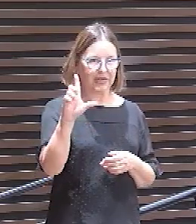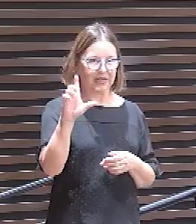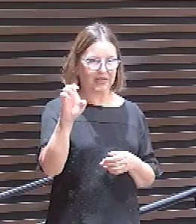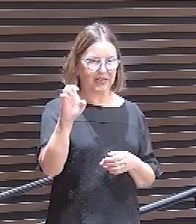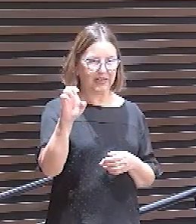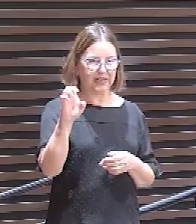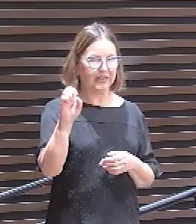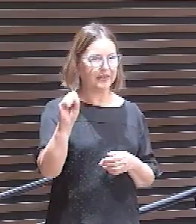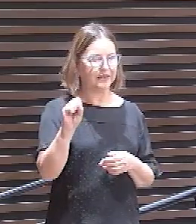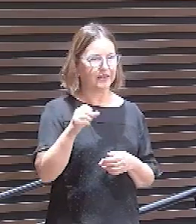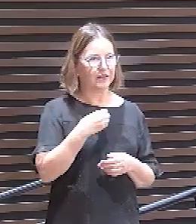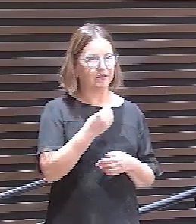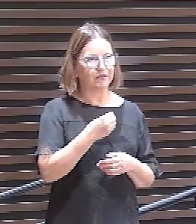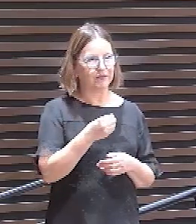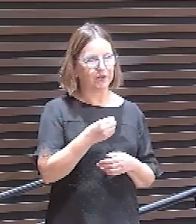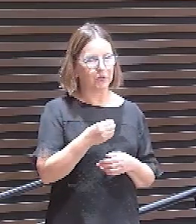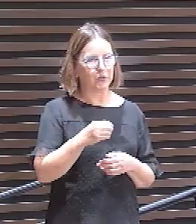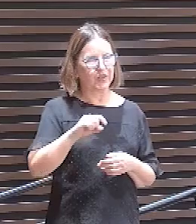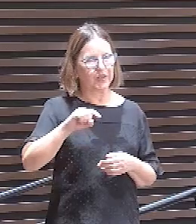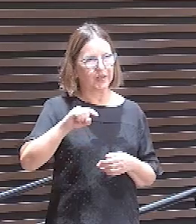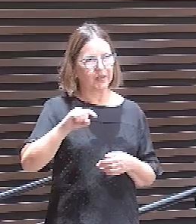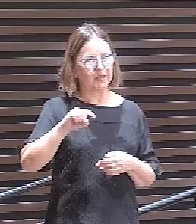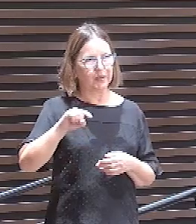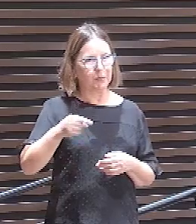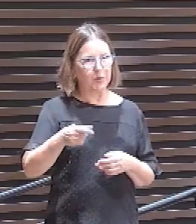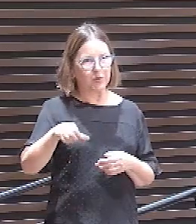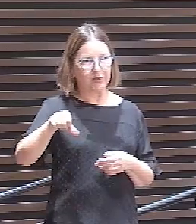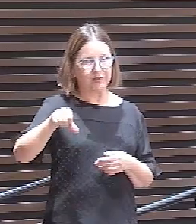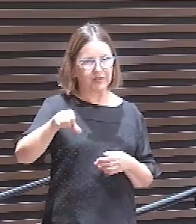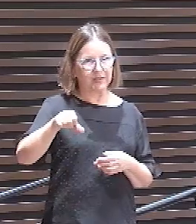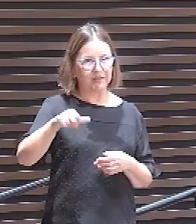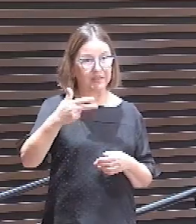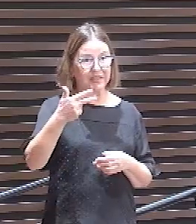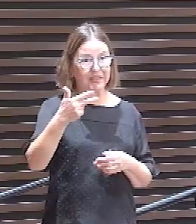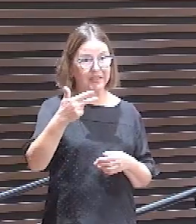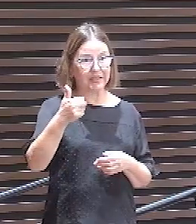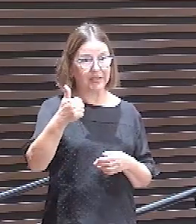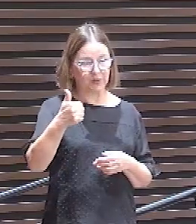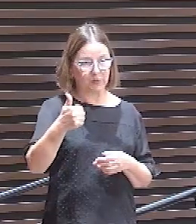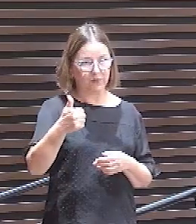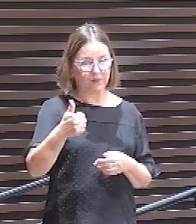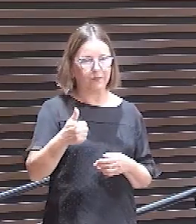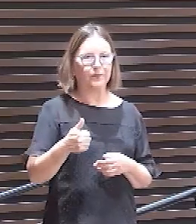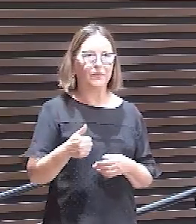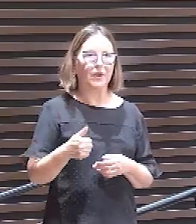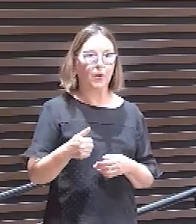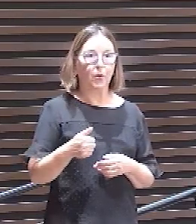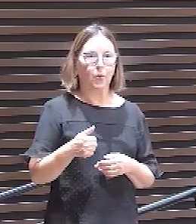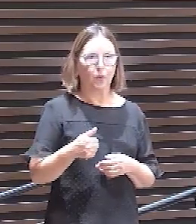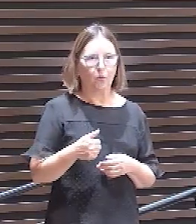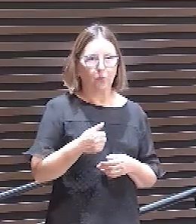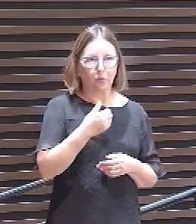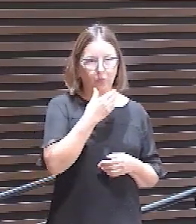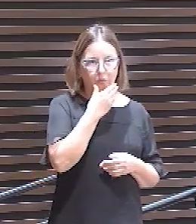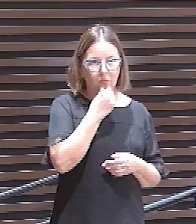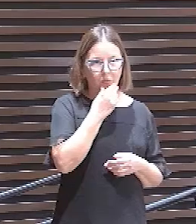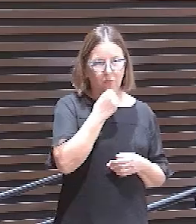1860 a 1931, um renomado jogador de cricket na